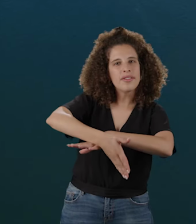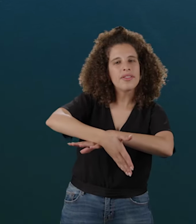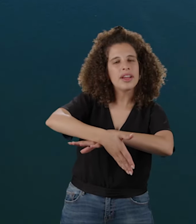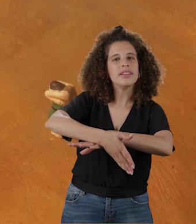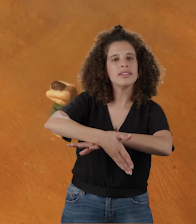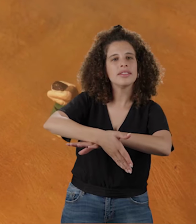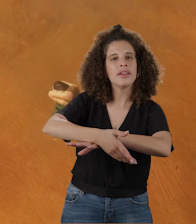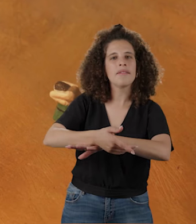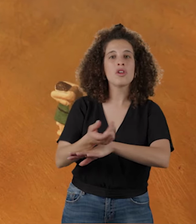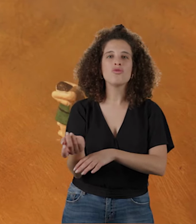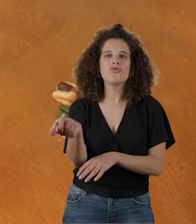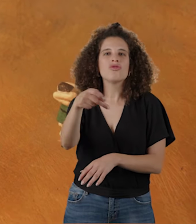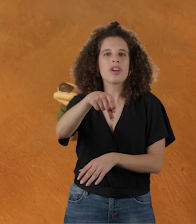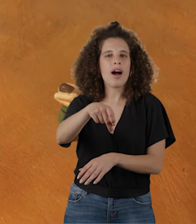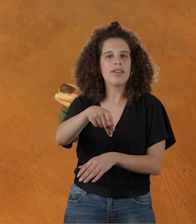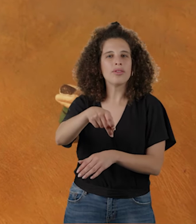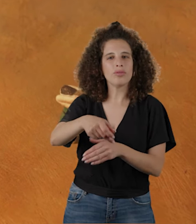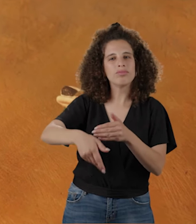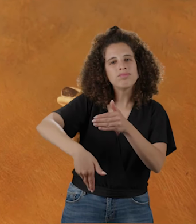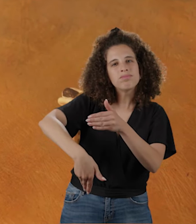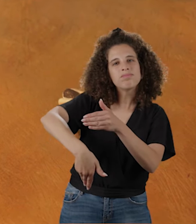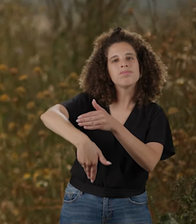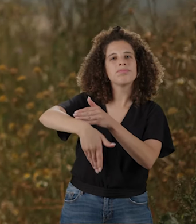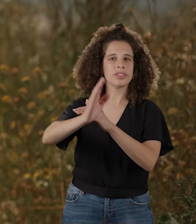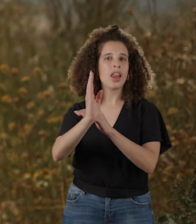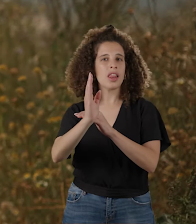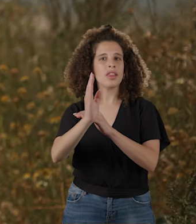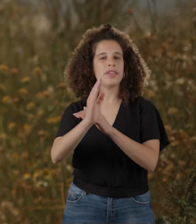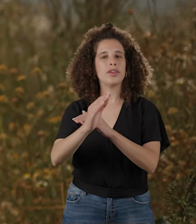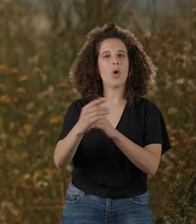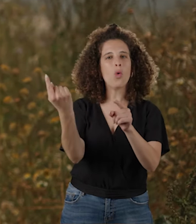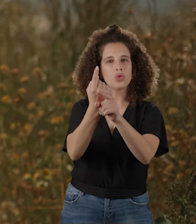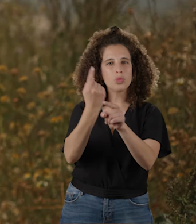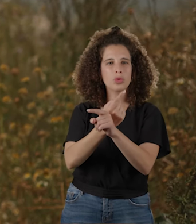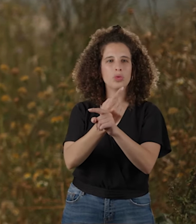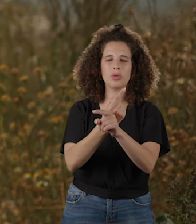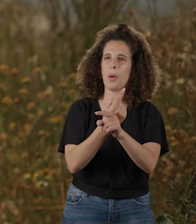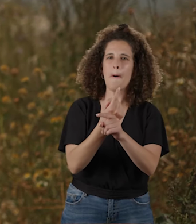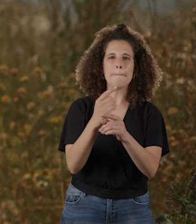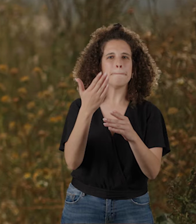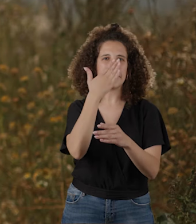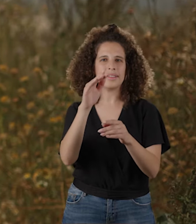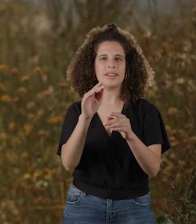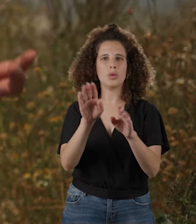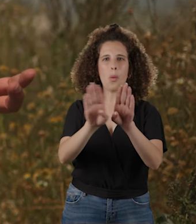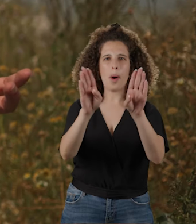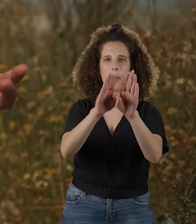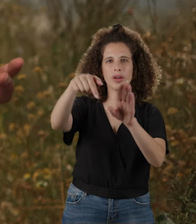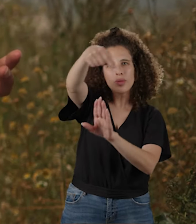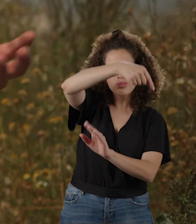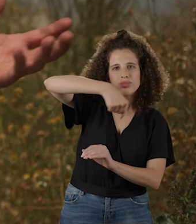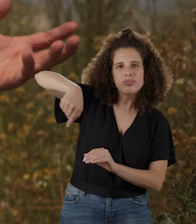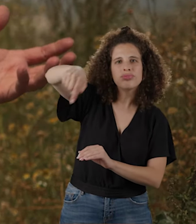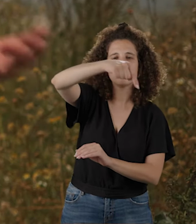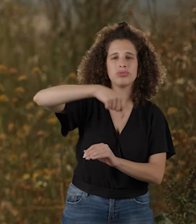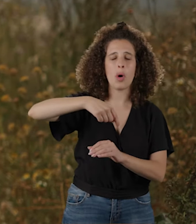qual chegavam e partiam os produtos, uma espécie de porta giratória entre o interior da